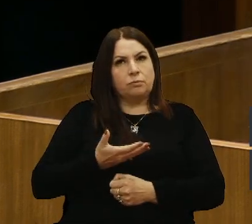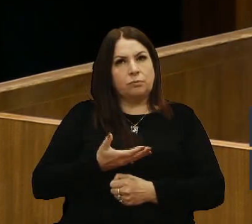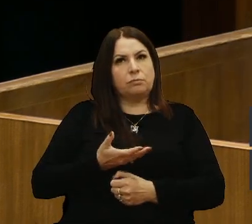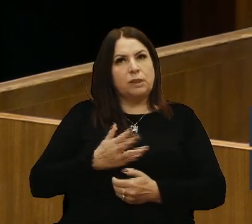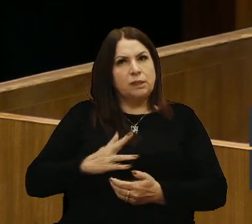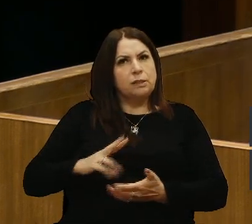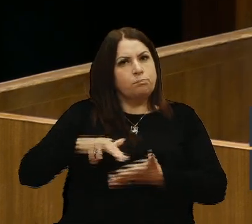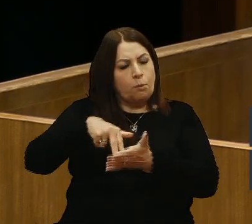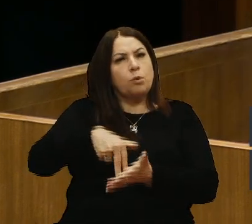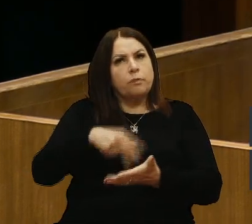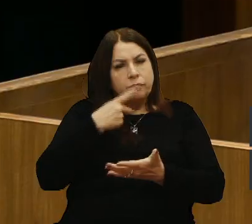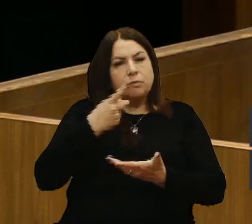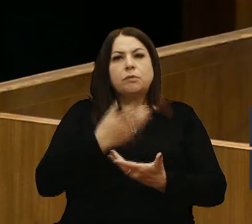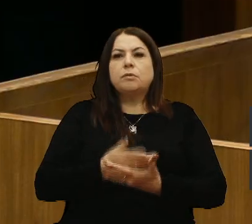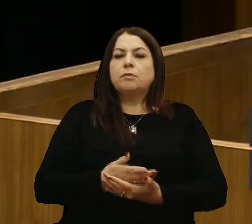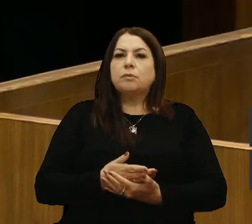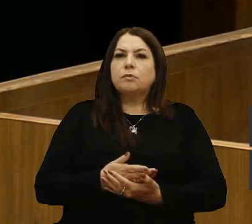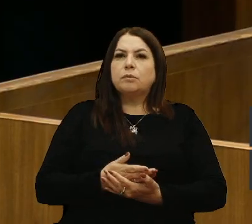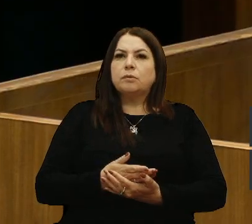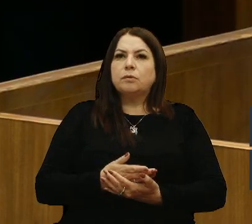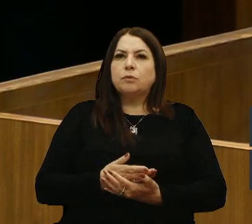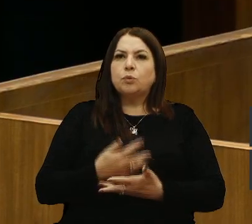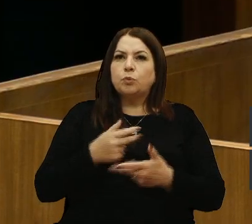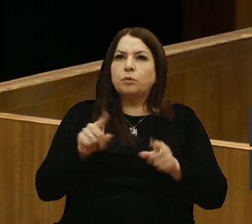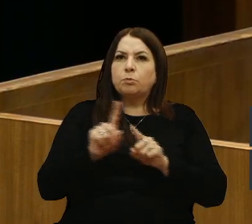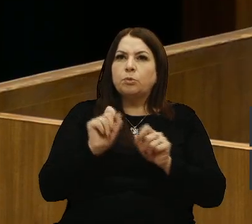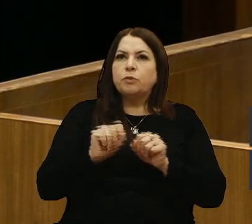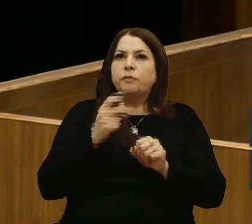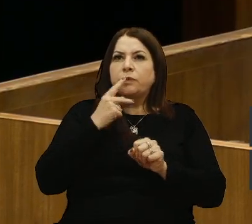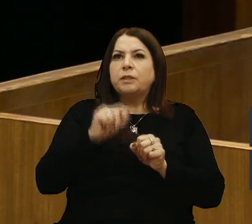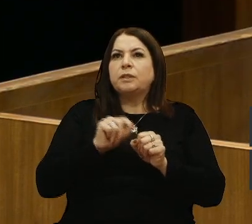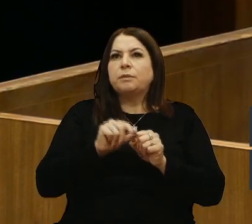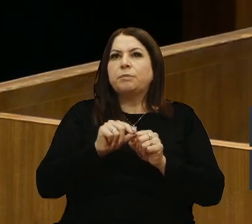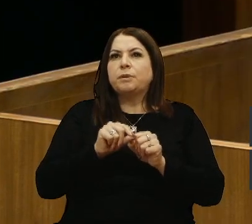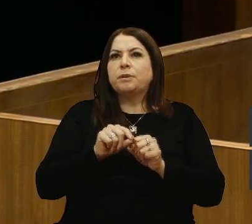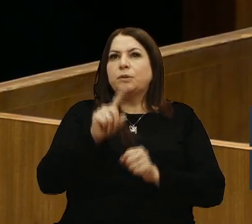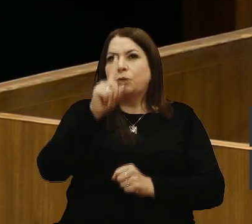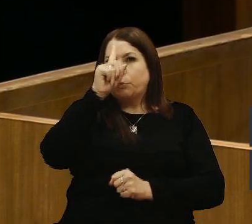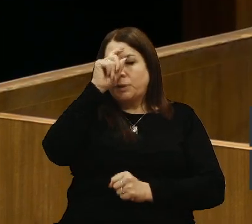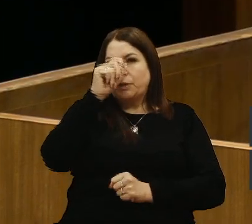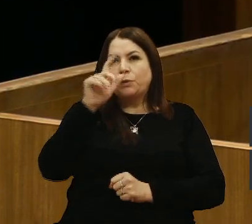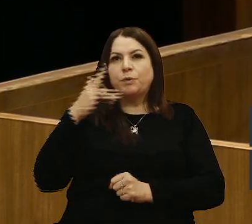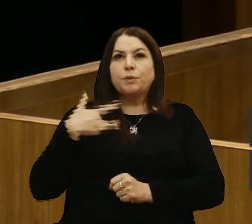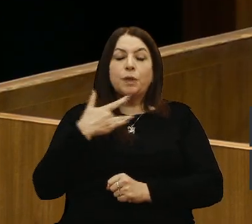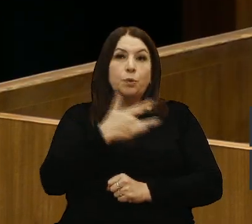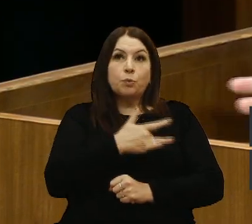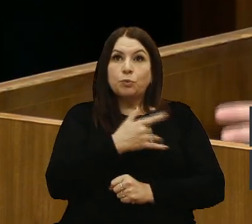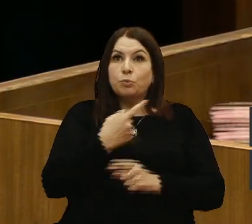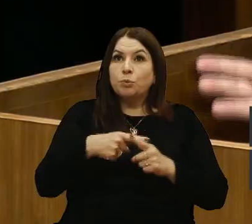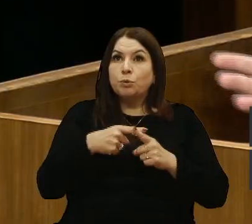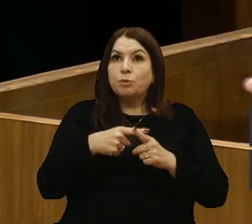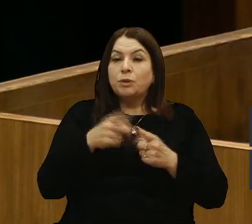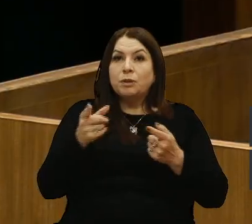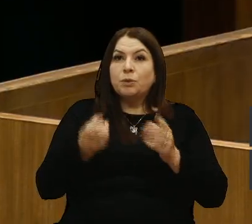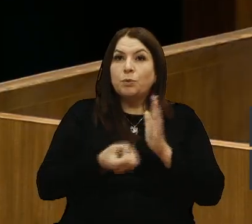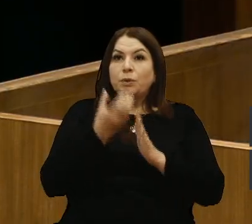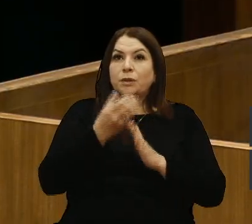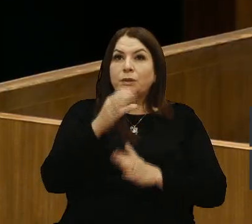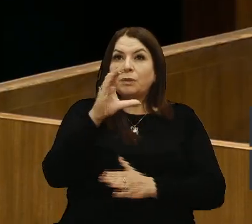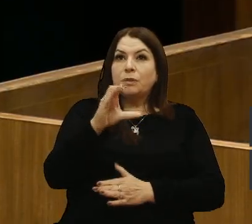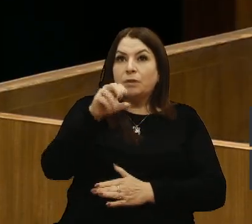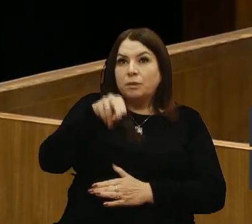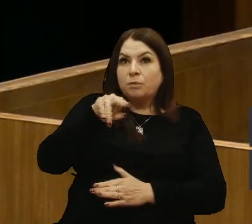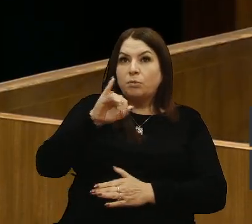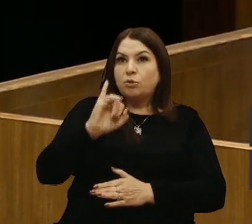impor. Outra coisa que a gente poderia fazer ali é a questão do Hospital Saúde. Já foi falado aqui. Por que não criam um CNPJ? Por